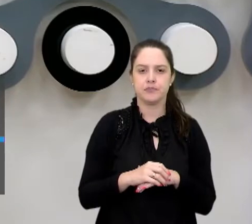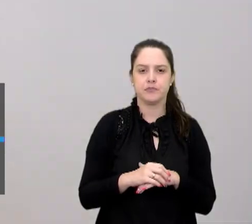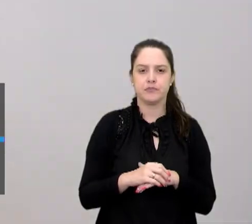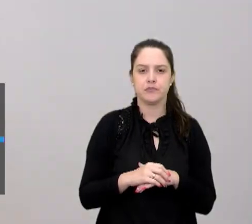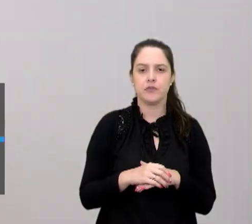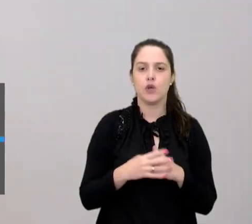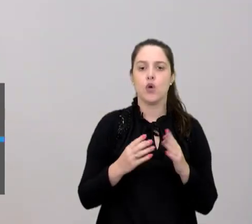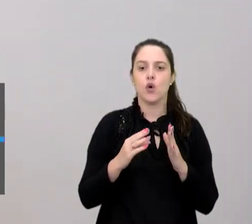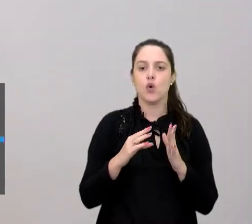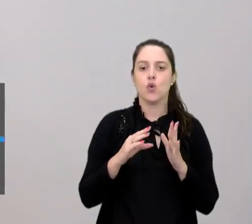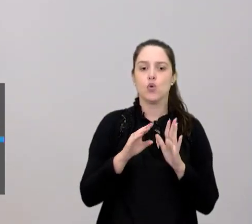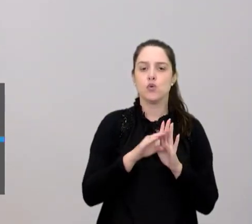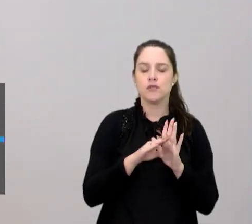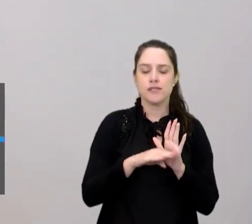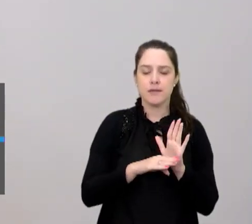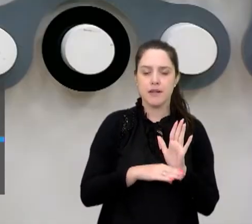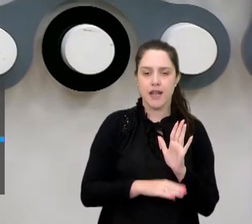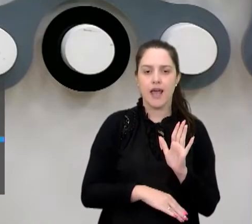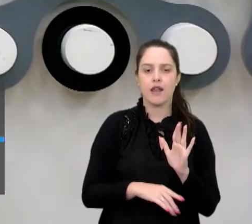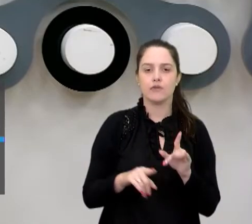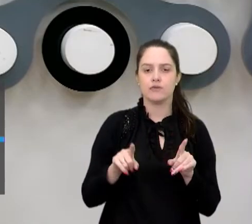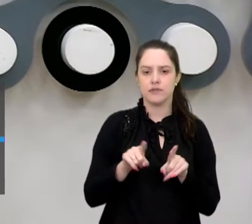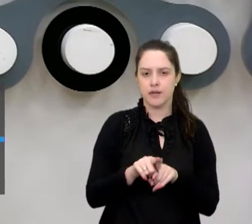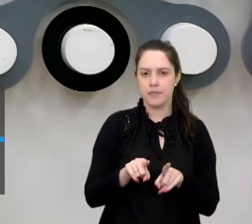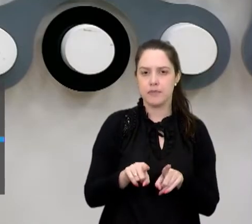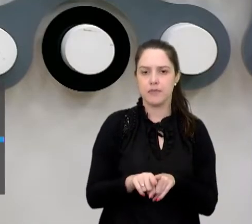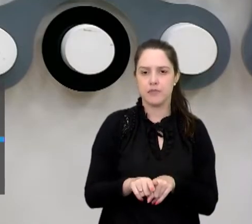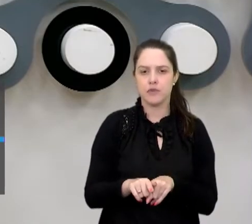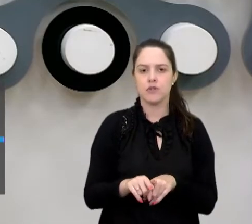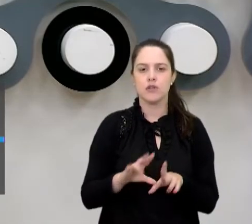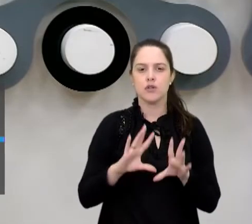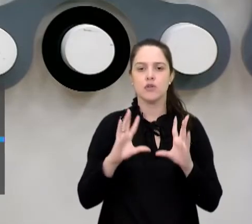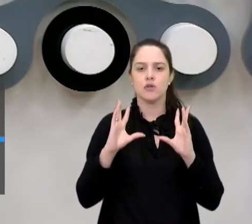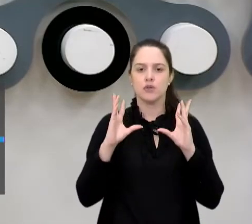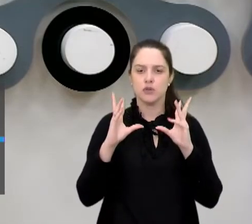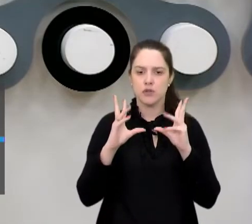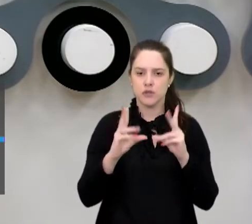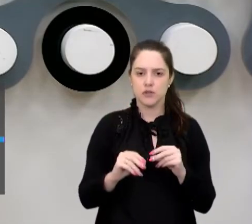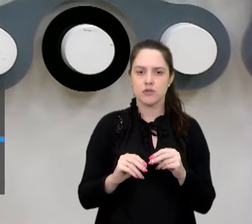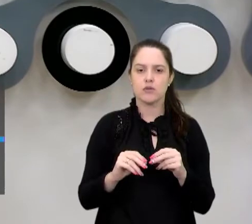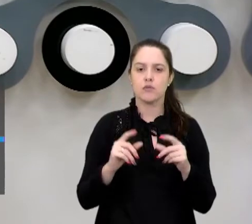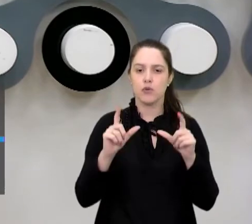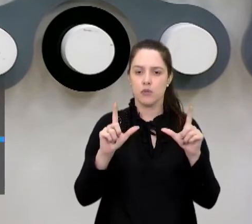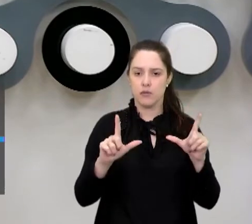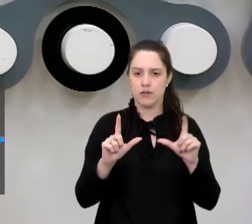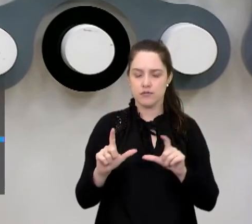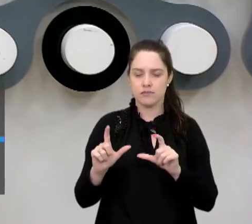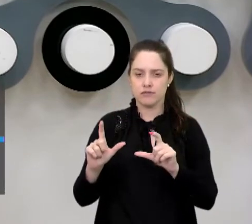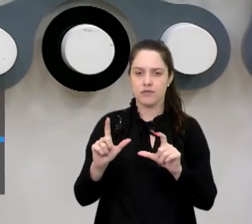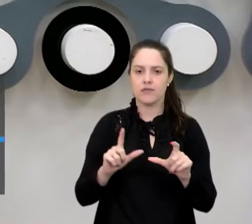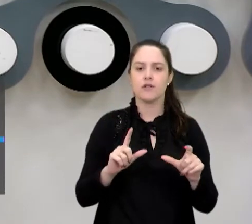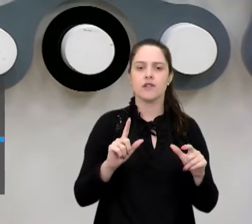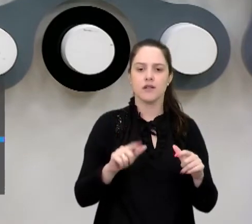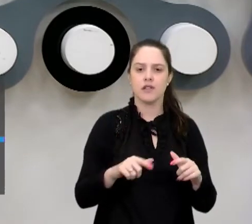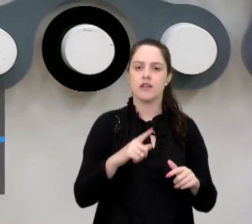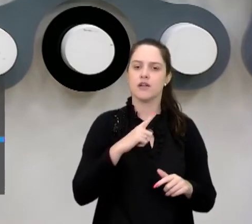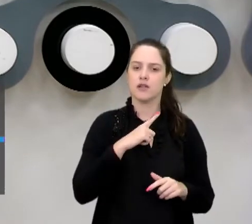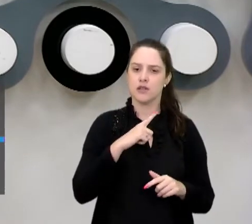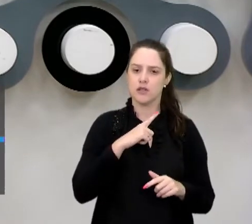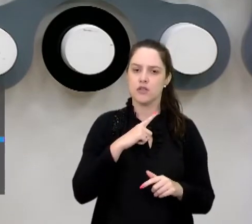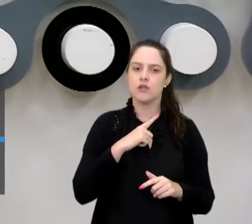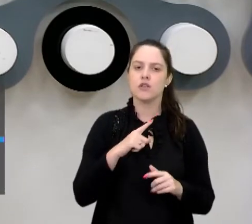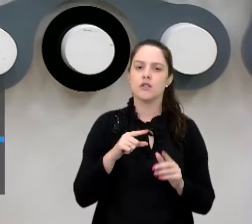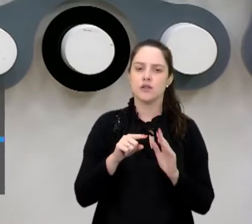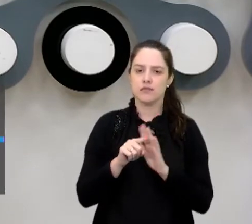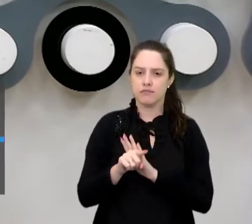disseminar rapidamente. Mas muito rápido. Então, e quando são mensagens boas como essas, ótimo. E aí a gente tem a nossa discussão quando são